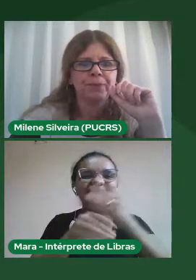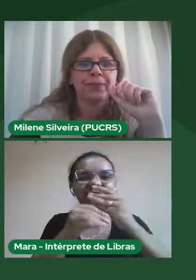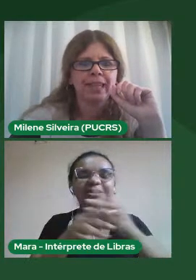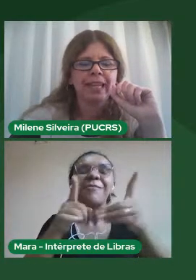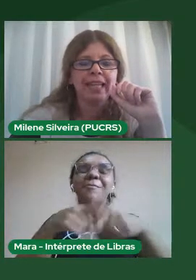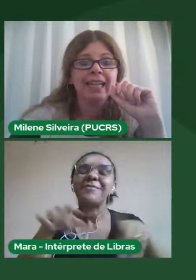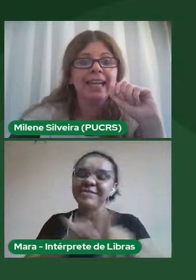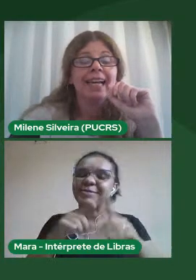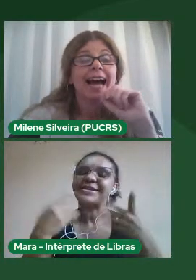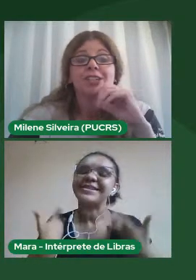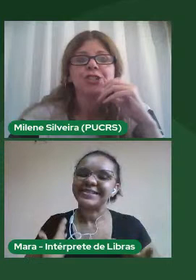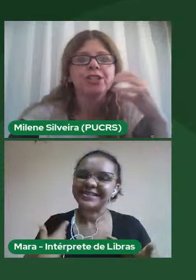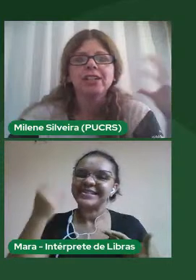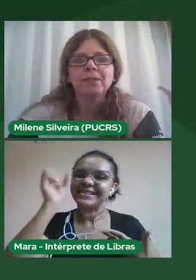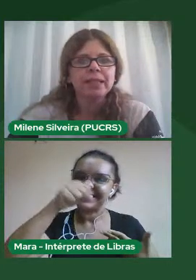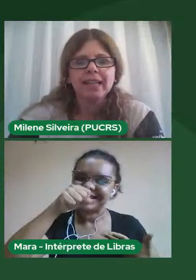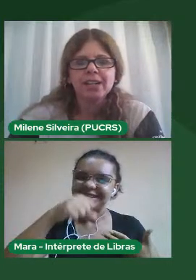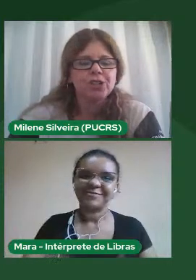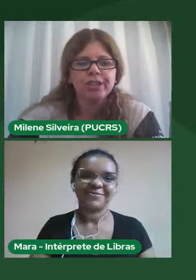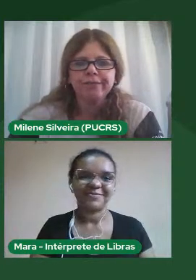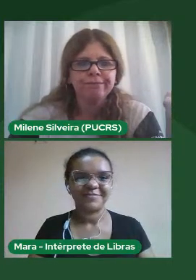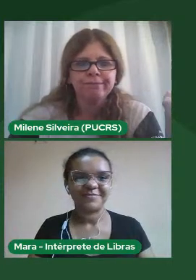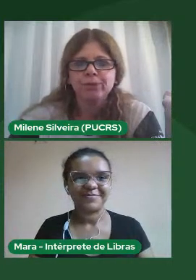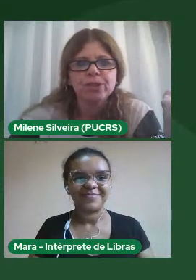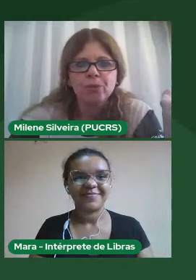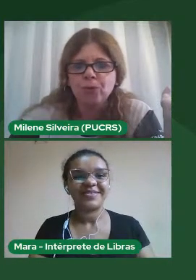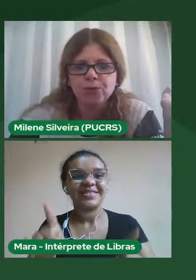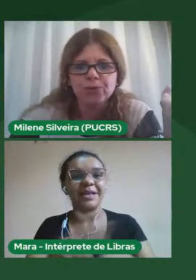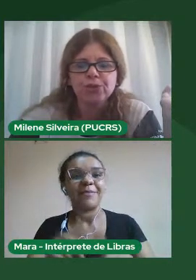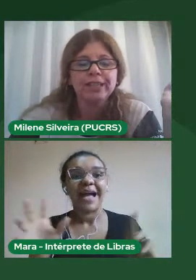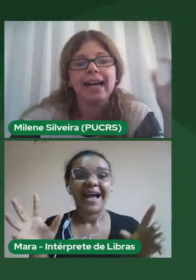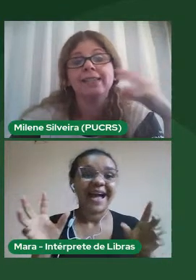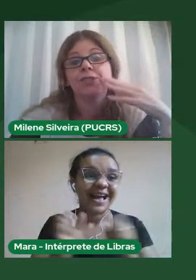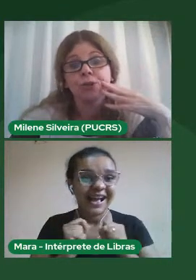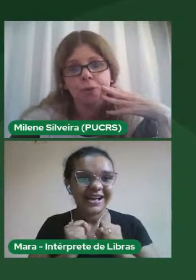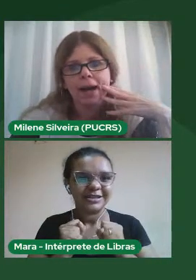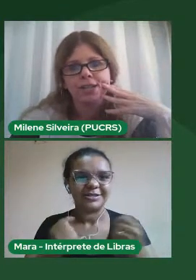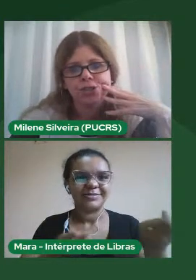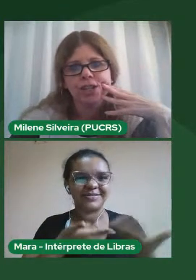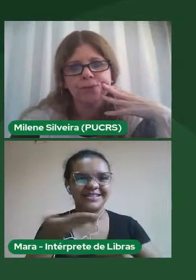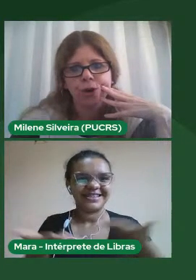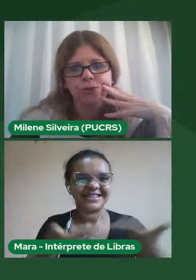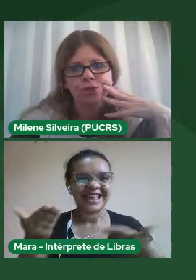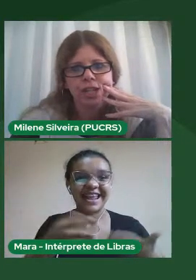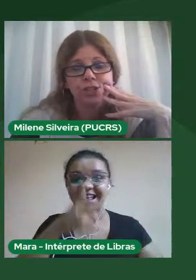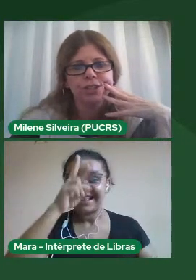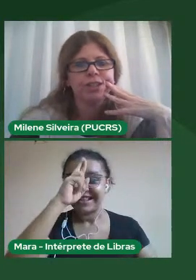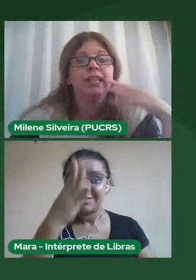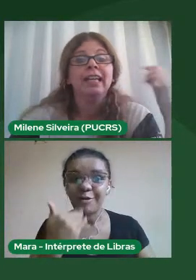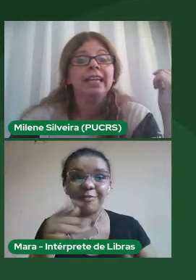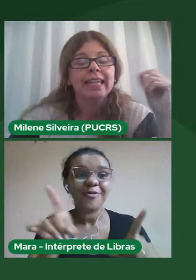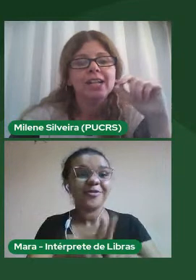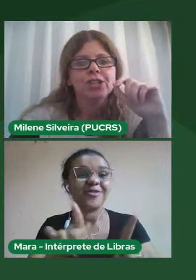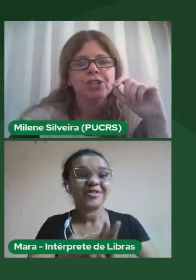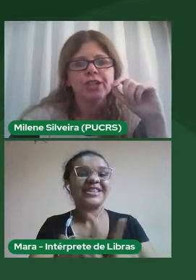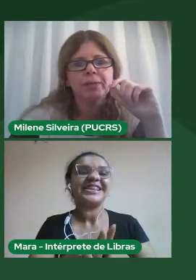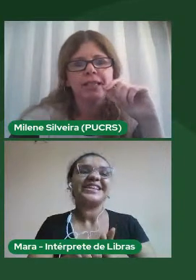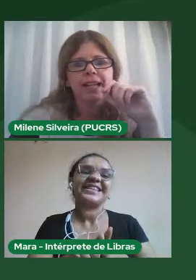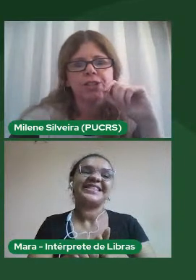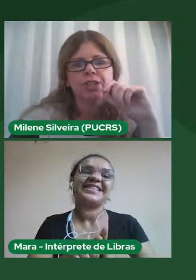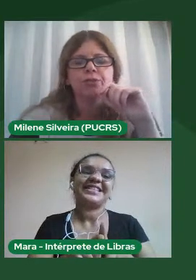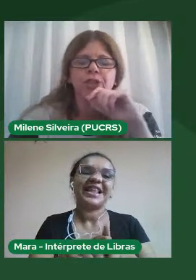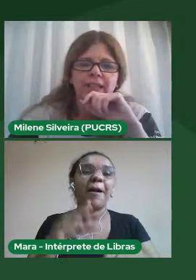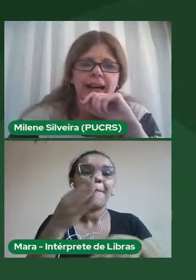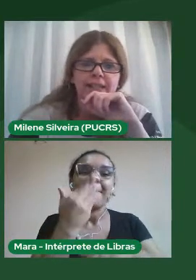também. A gente ama interagir nos almoços, nos jantares, isso era o que eu mais tinha foto, gente. E a gente